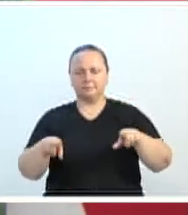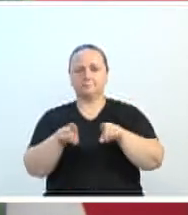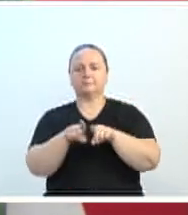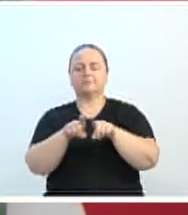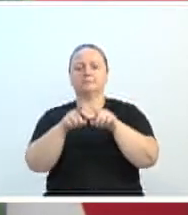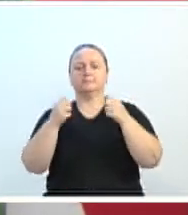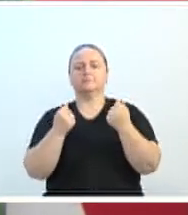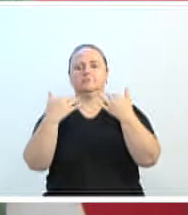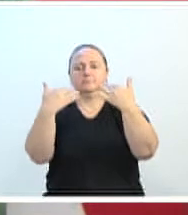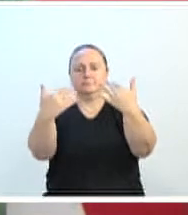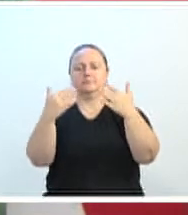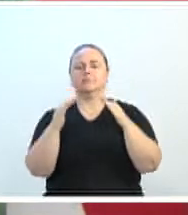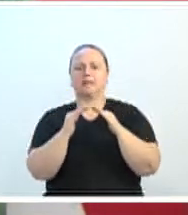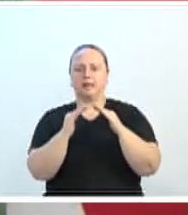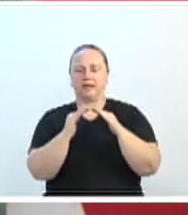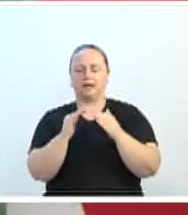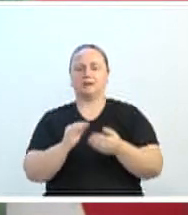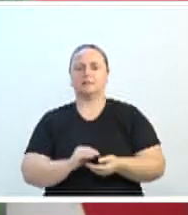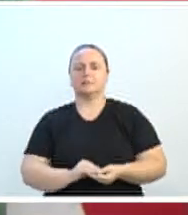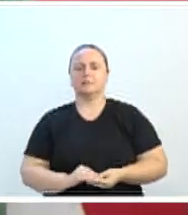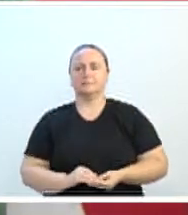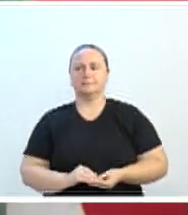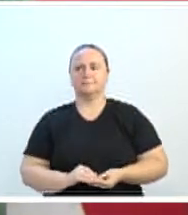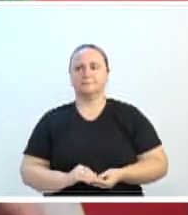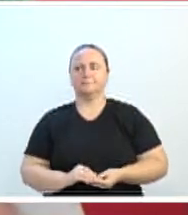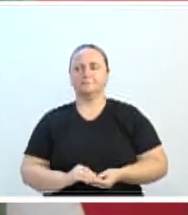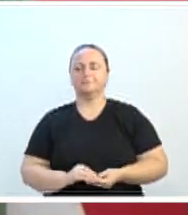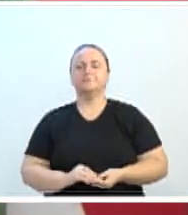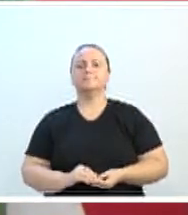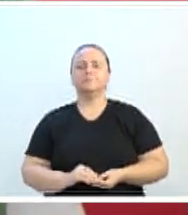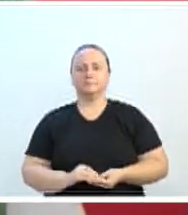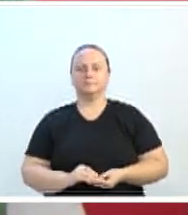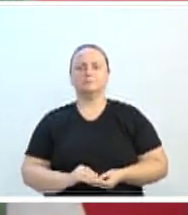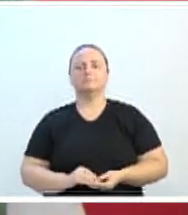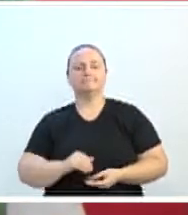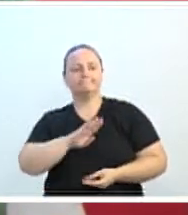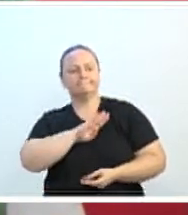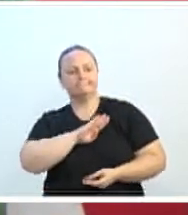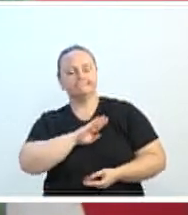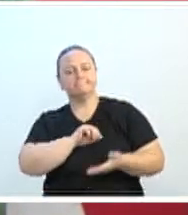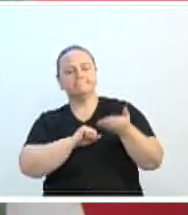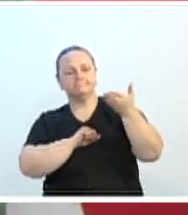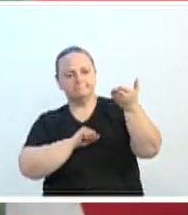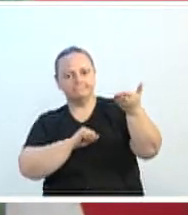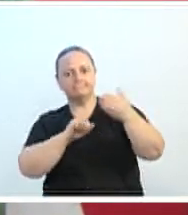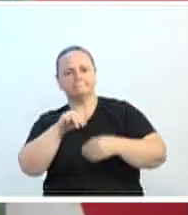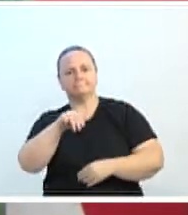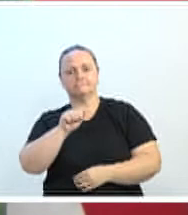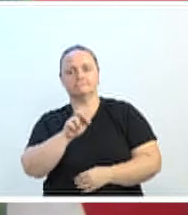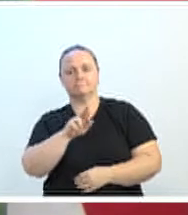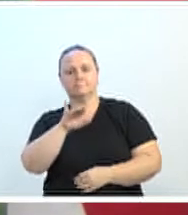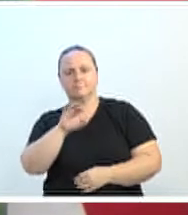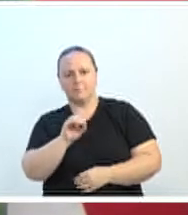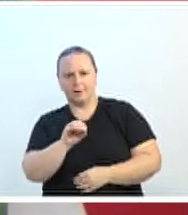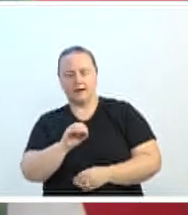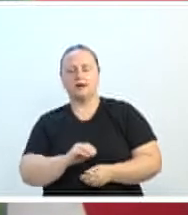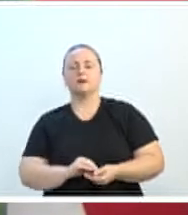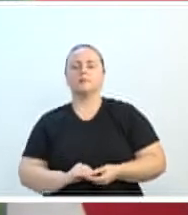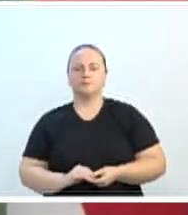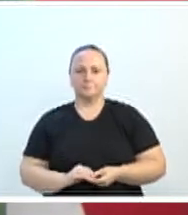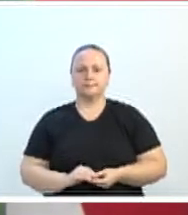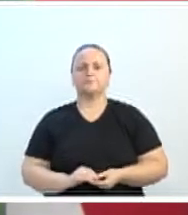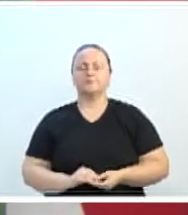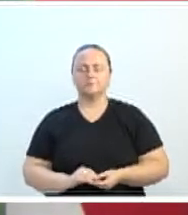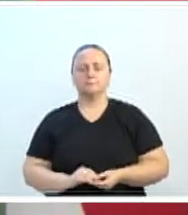em casa. Quero dizer aqui, colega Mário Cato, que com muita